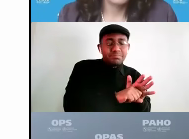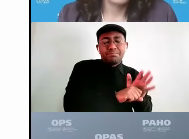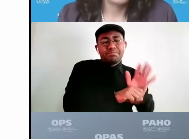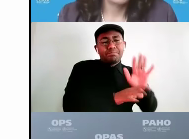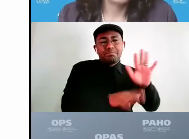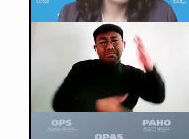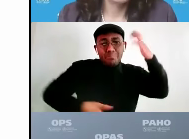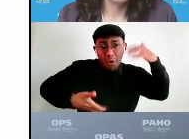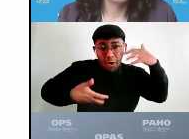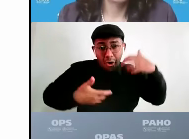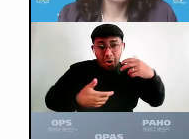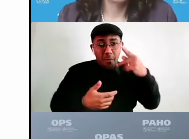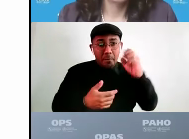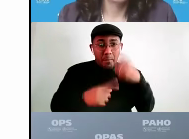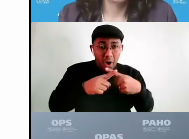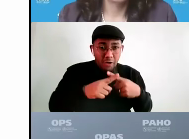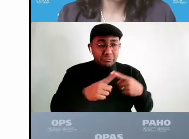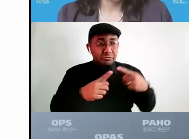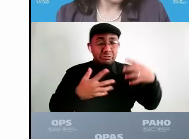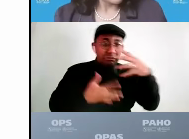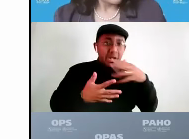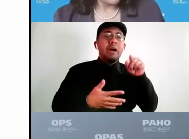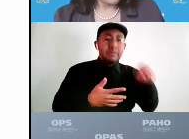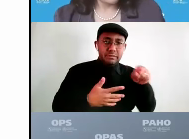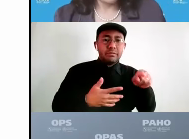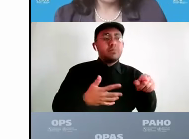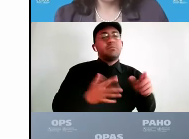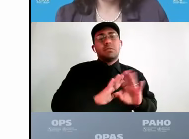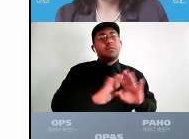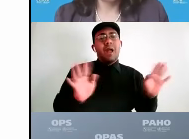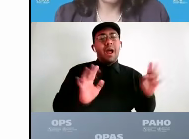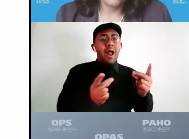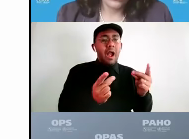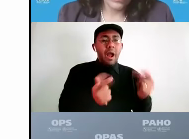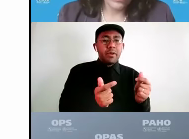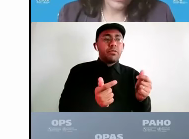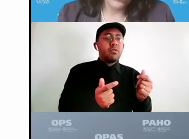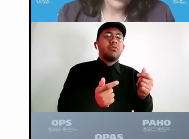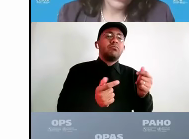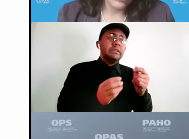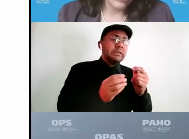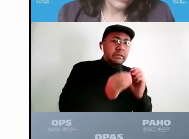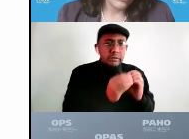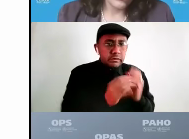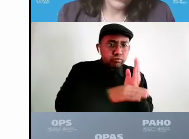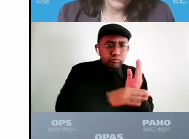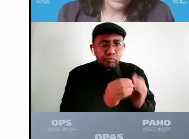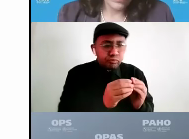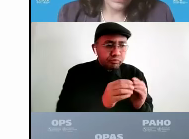Sabemos que é uma doença que se autolimita rapidamente. No